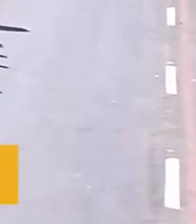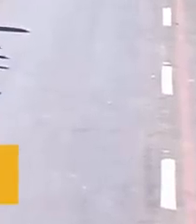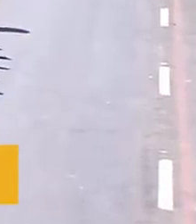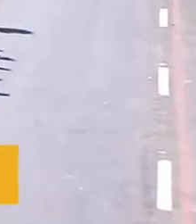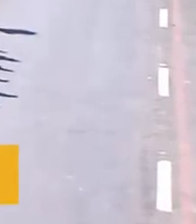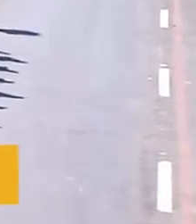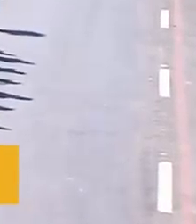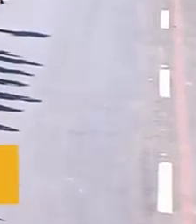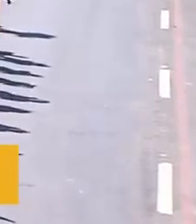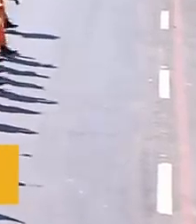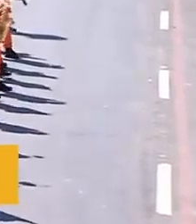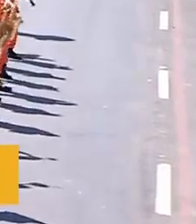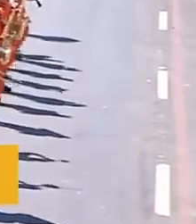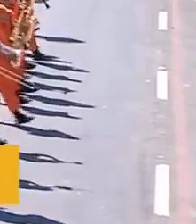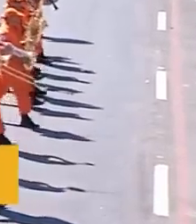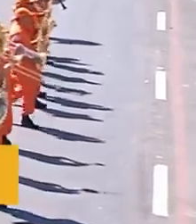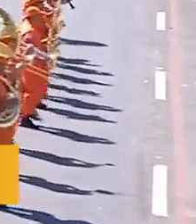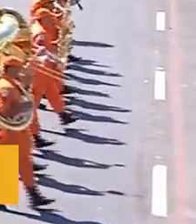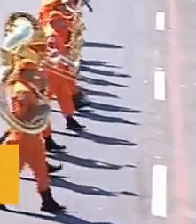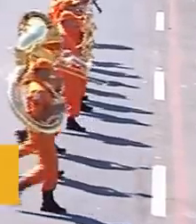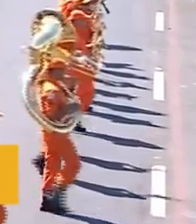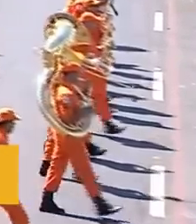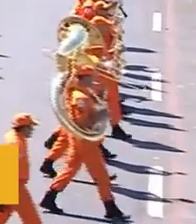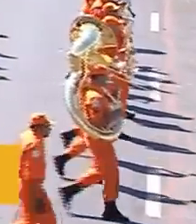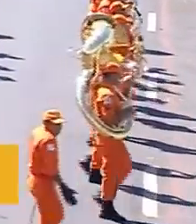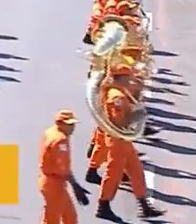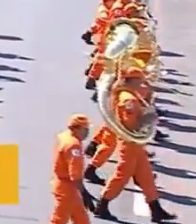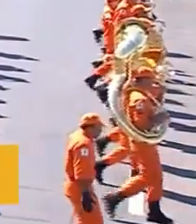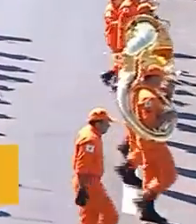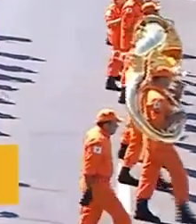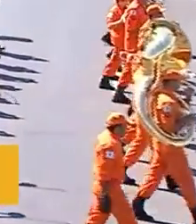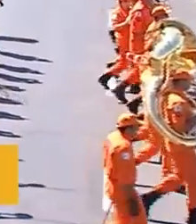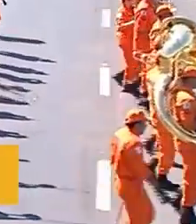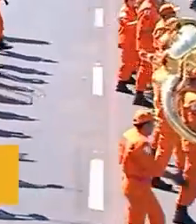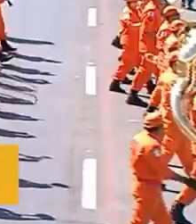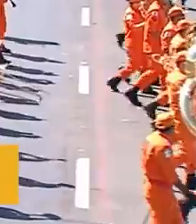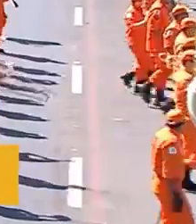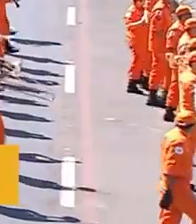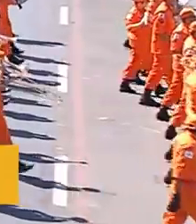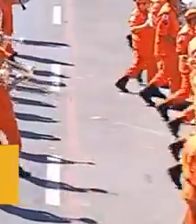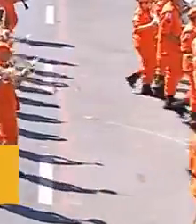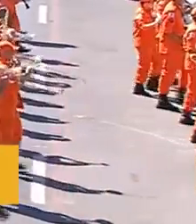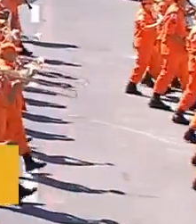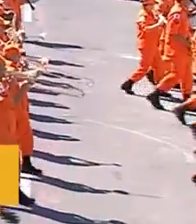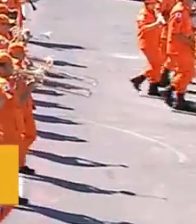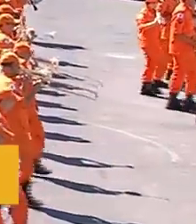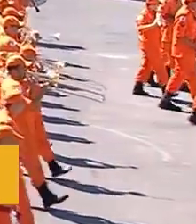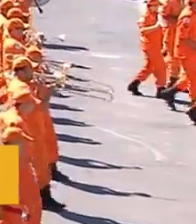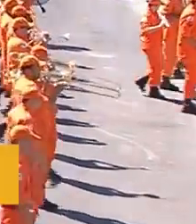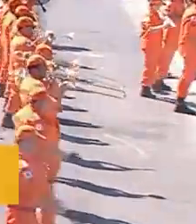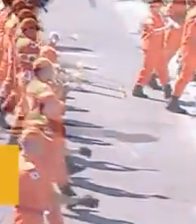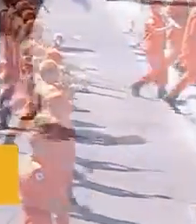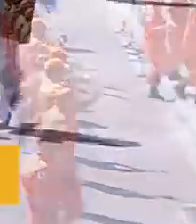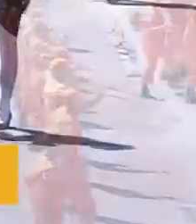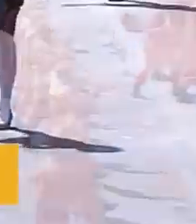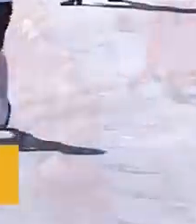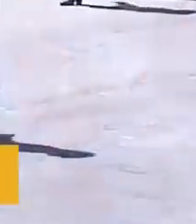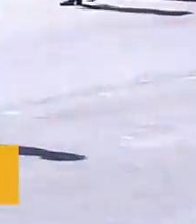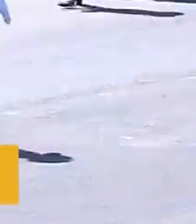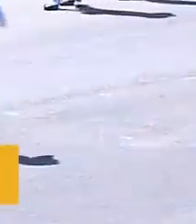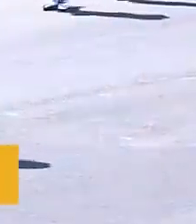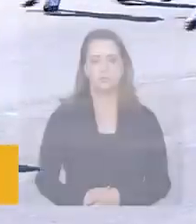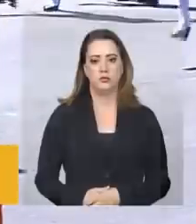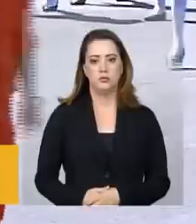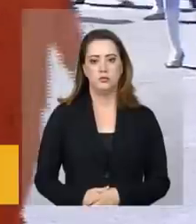já despertar em cada um aquele sentimento de amor à pátria, de respeito aos símbolos nacionais,